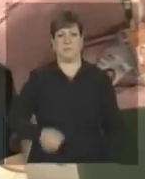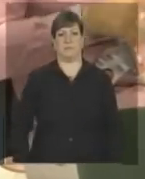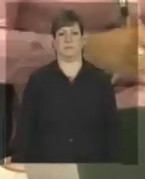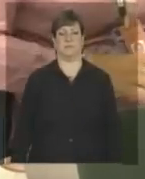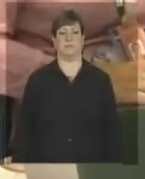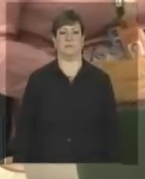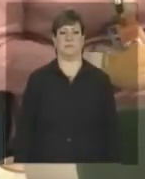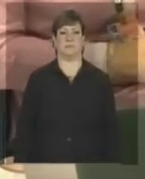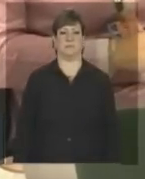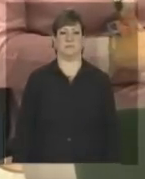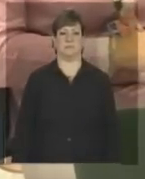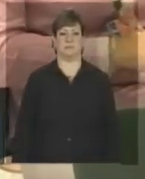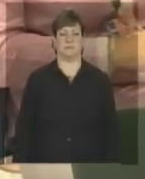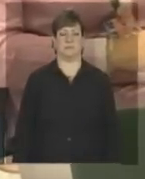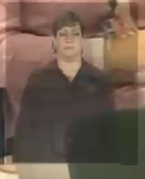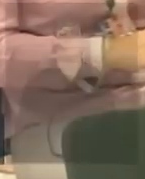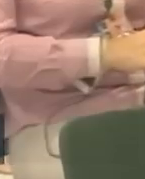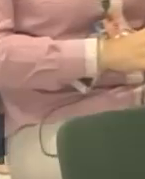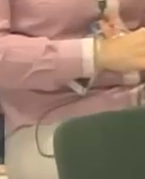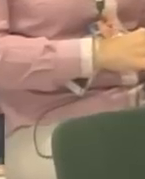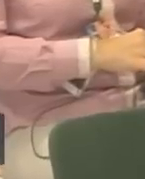jornalistas.